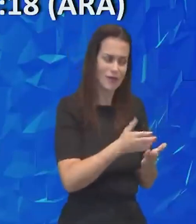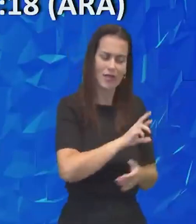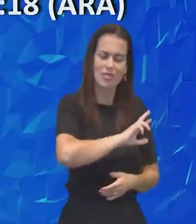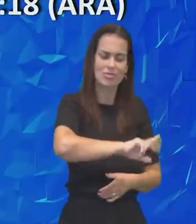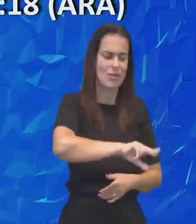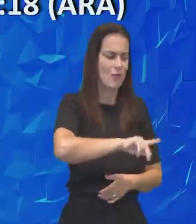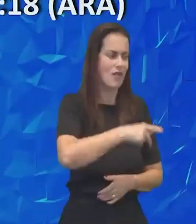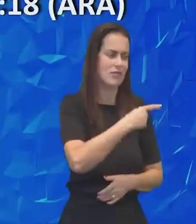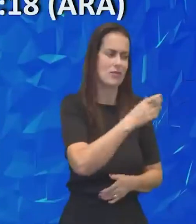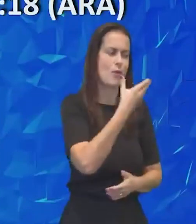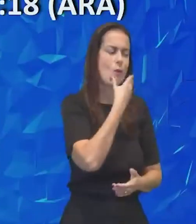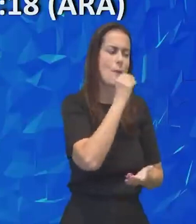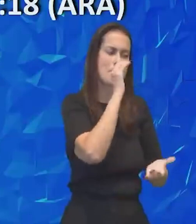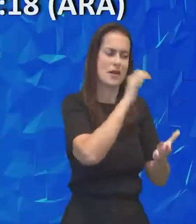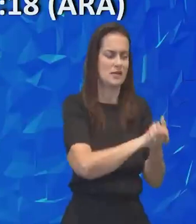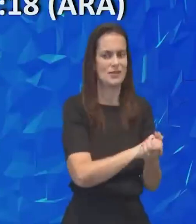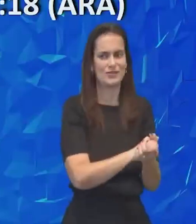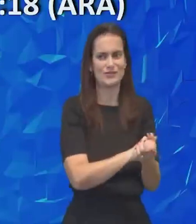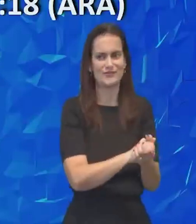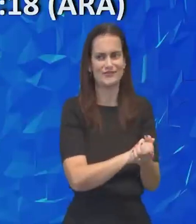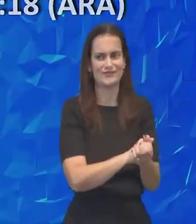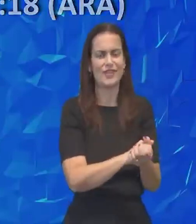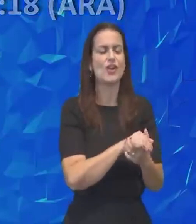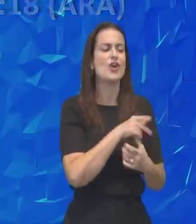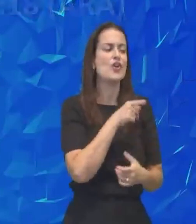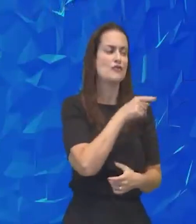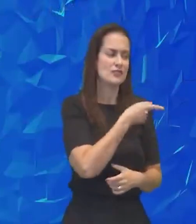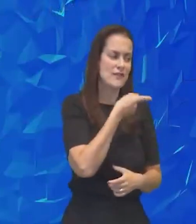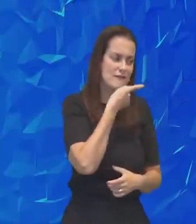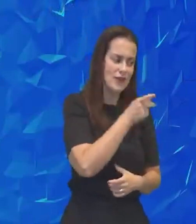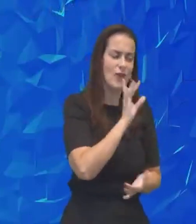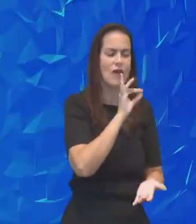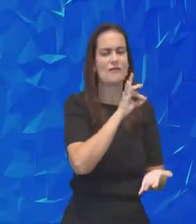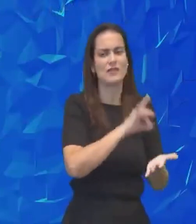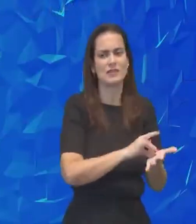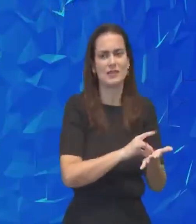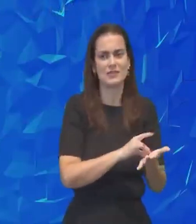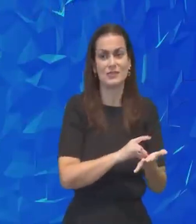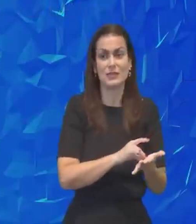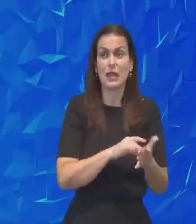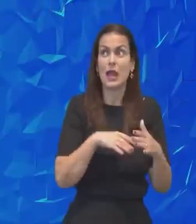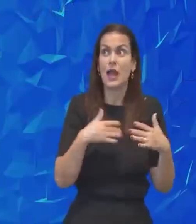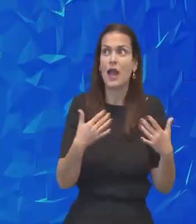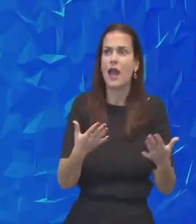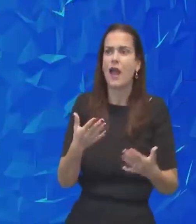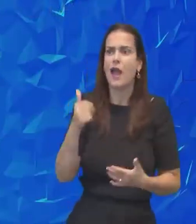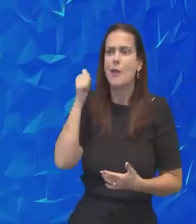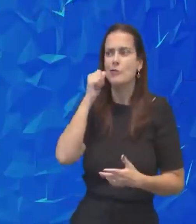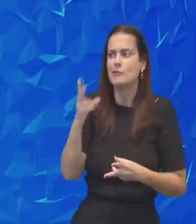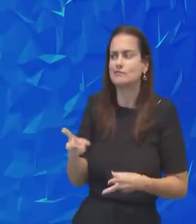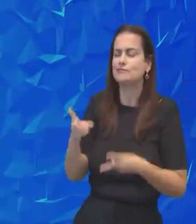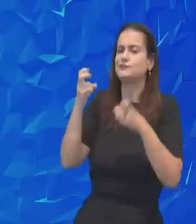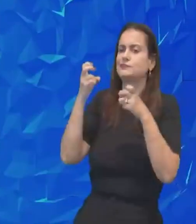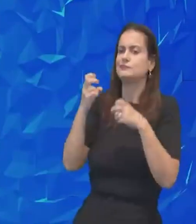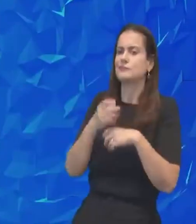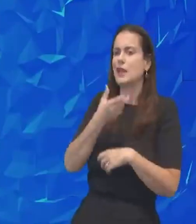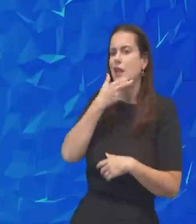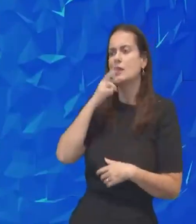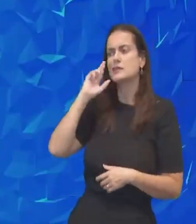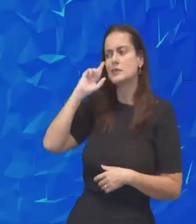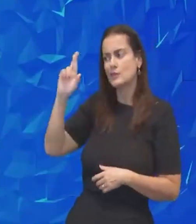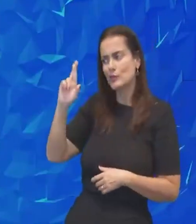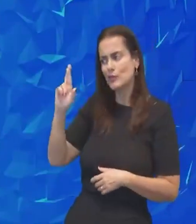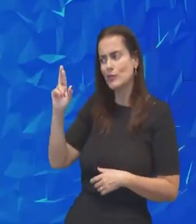disseste com verdade. E agora no verso 19, a mulher então abre os seus olhos, porque ela diz: Senhor, vejo que